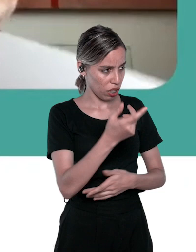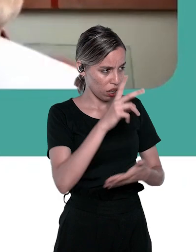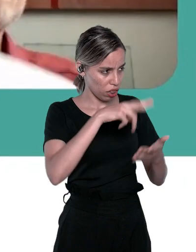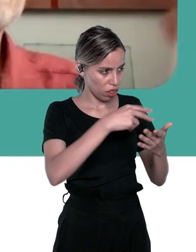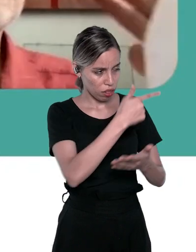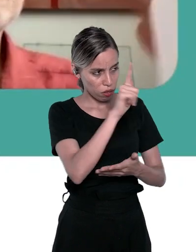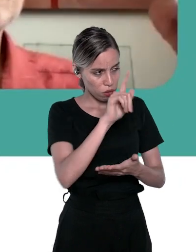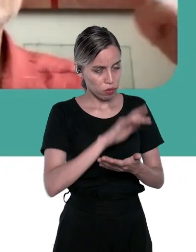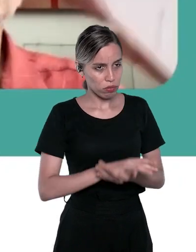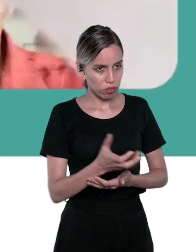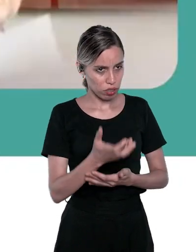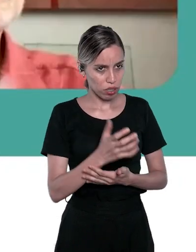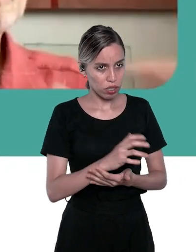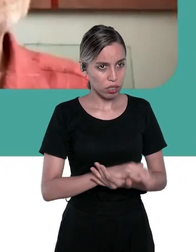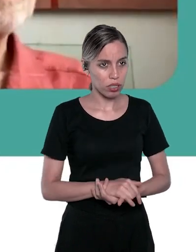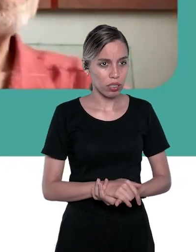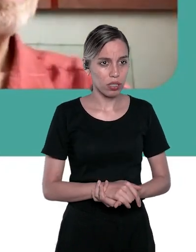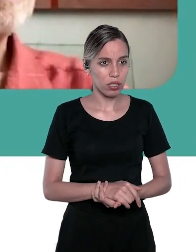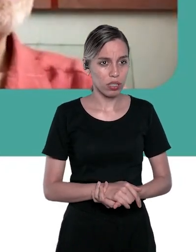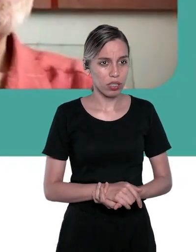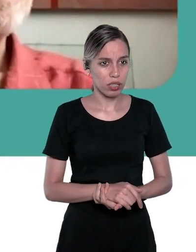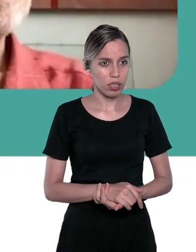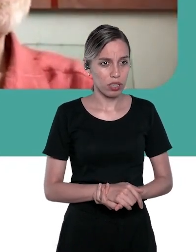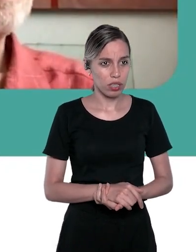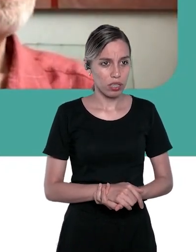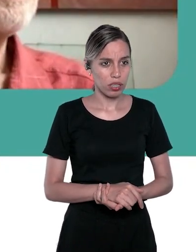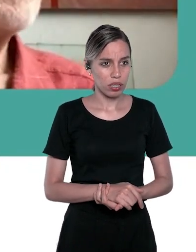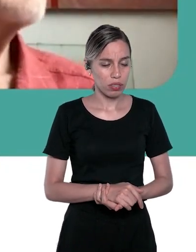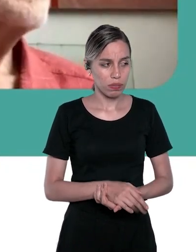Quer ler mais um? Você tinha separado 4, né?